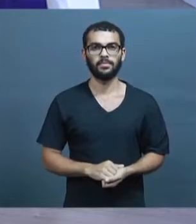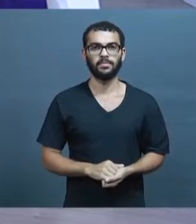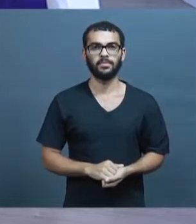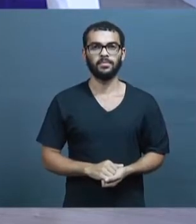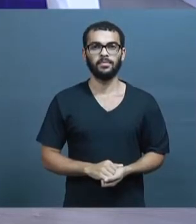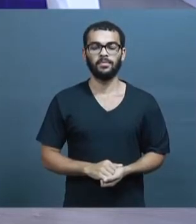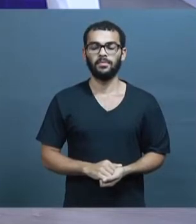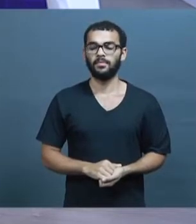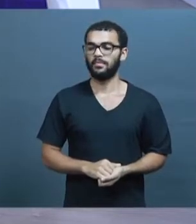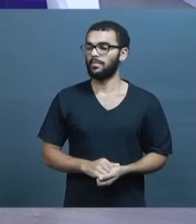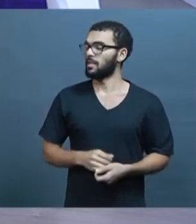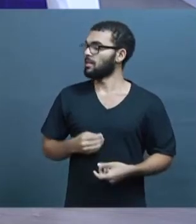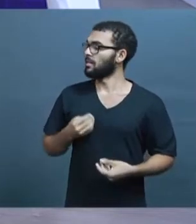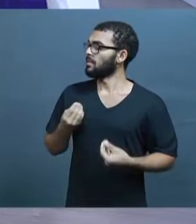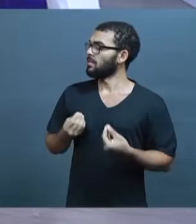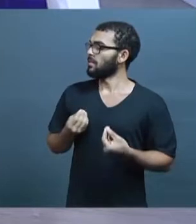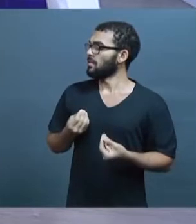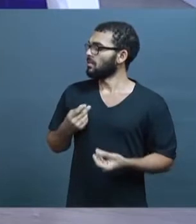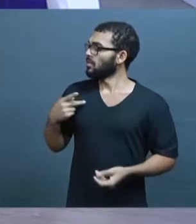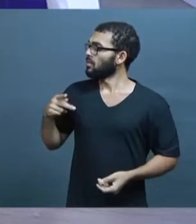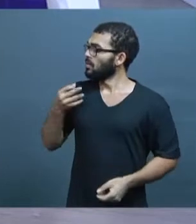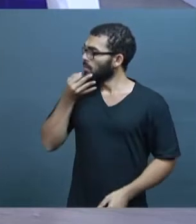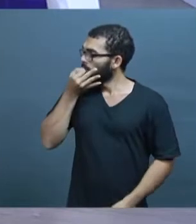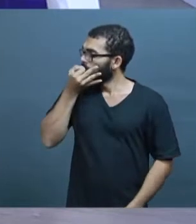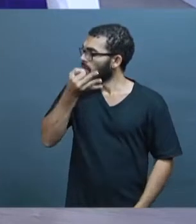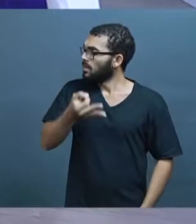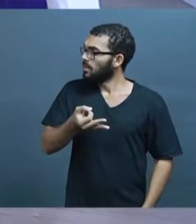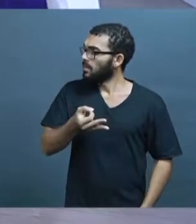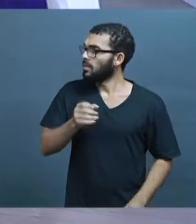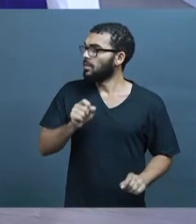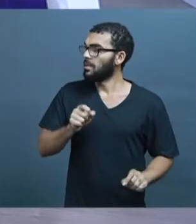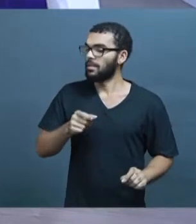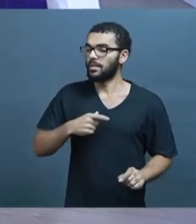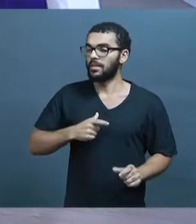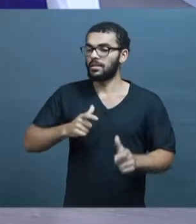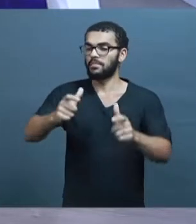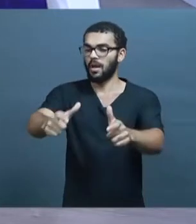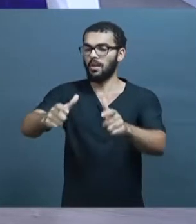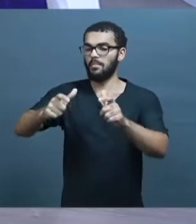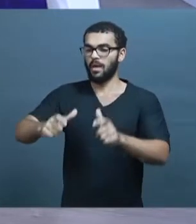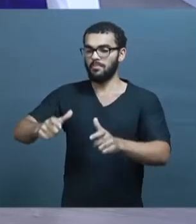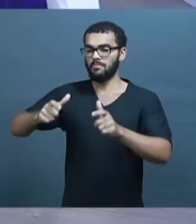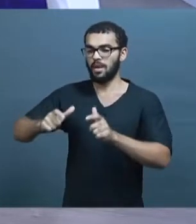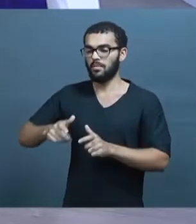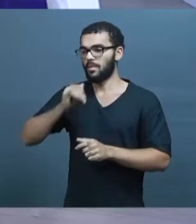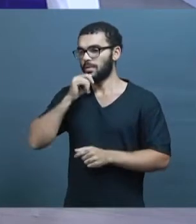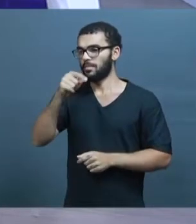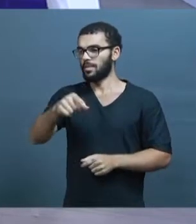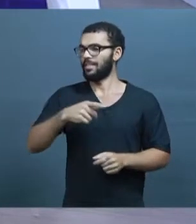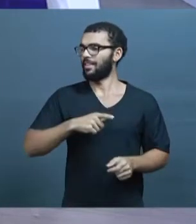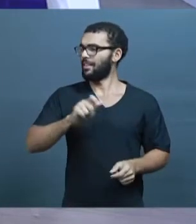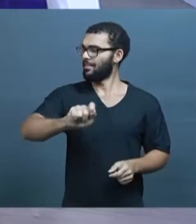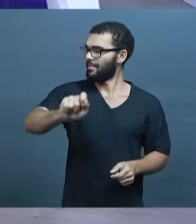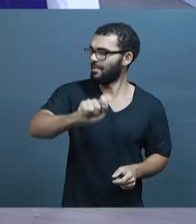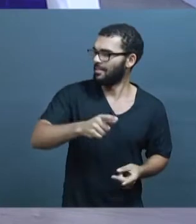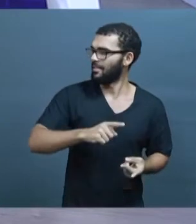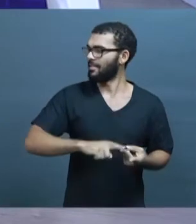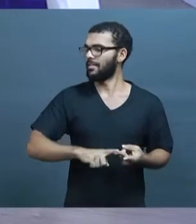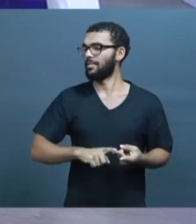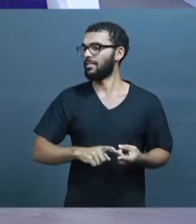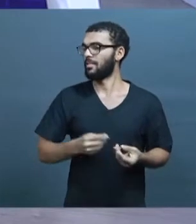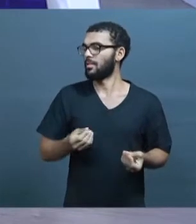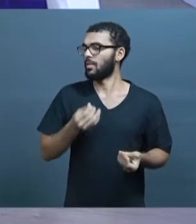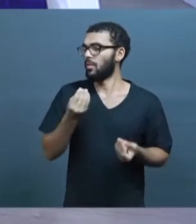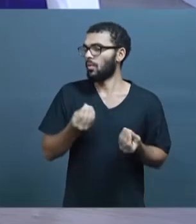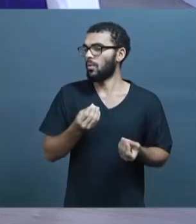Benito, o posicionamento de setores importantes da sociedade, como os sindicatos, e também como você vê a atuação